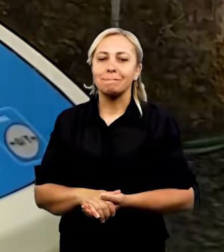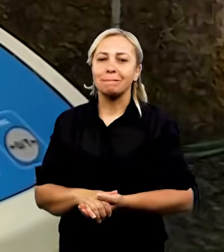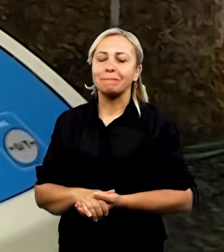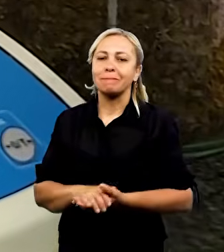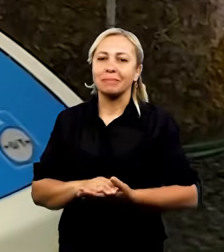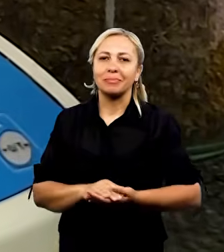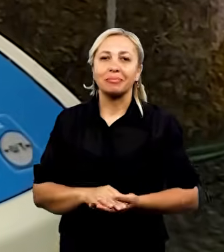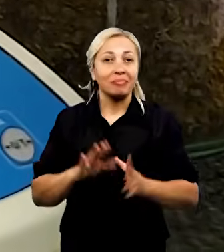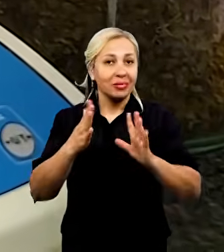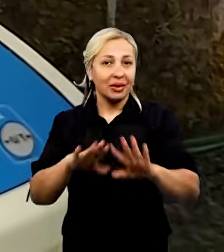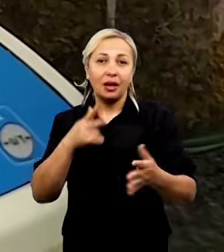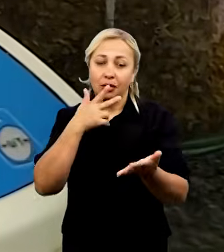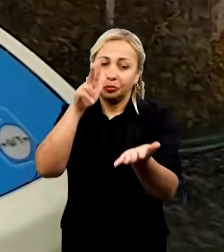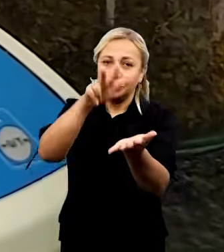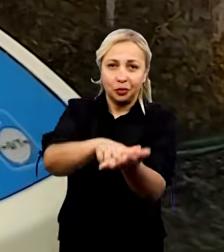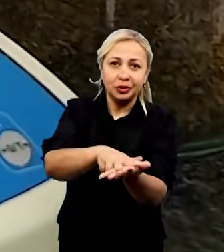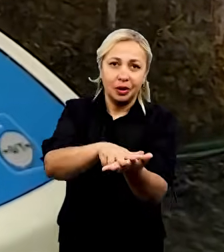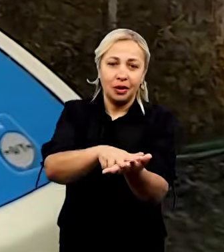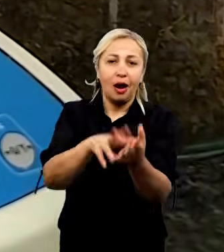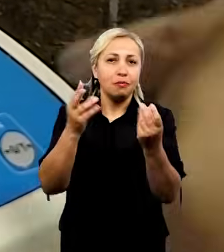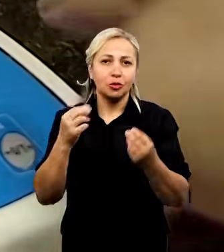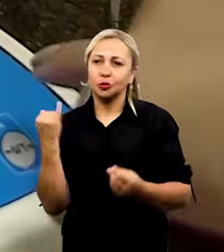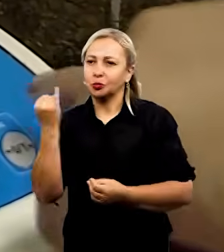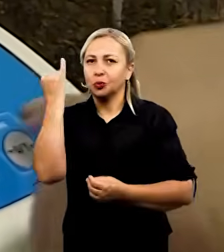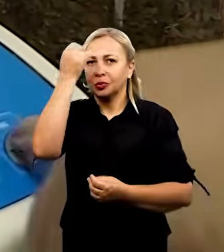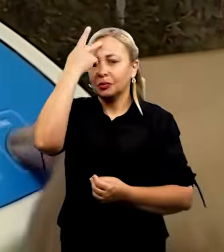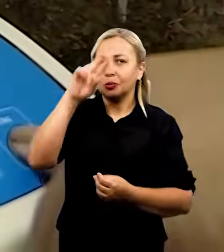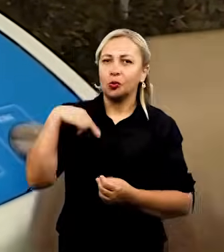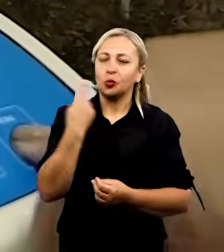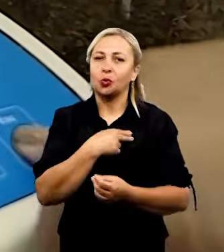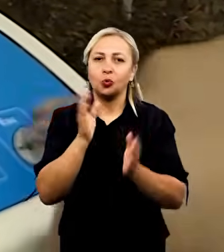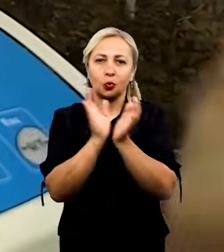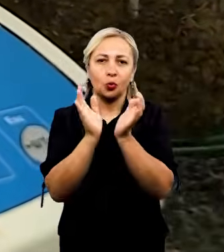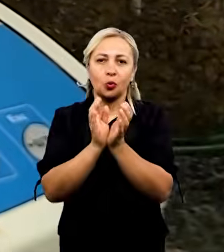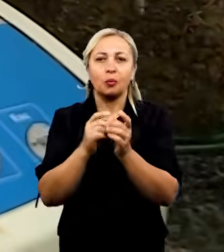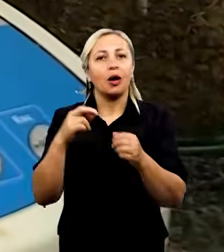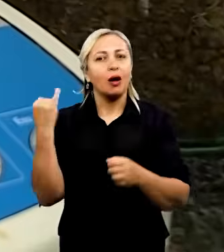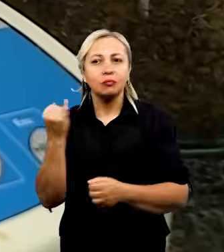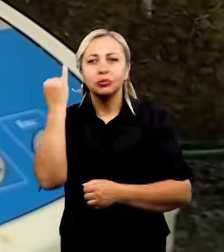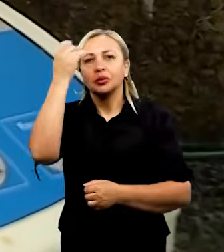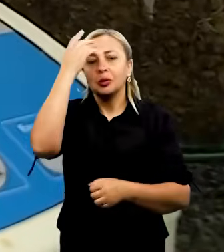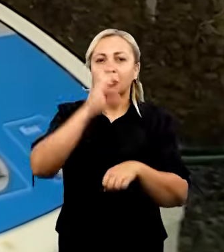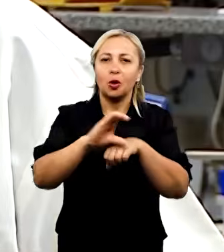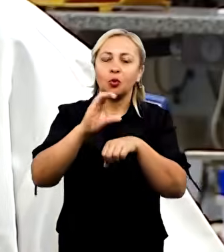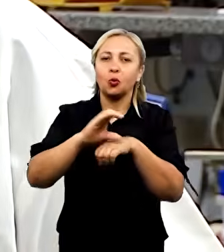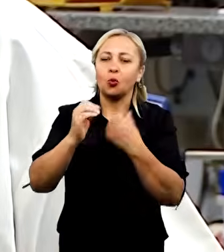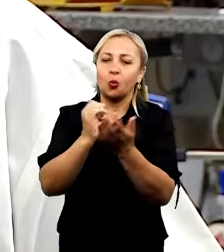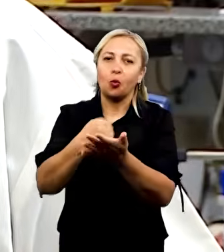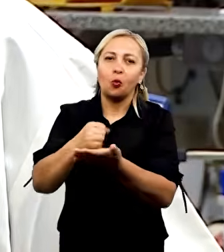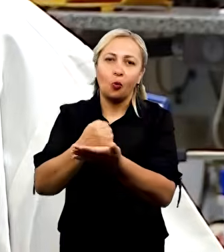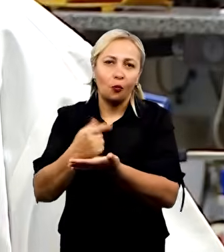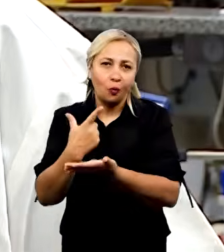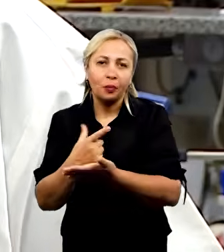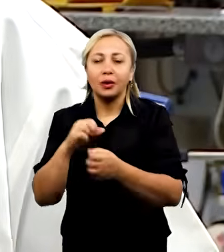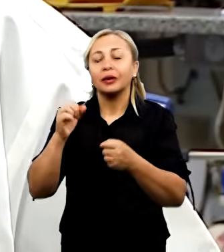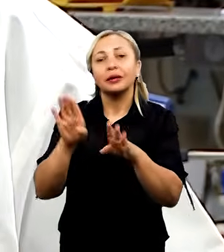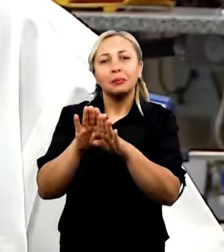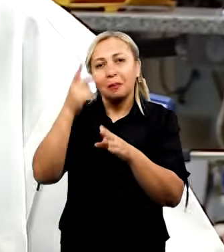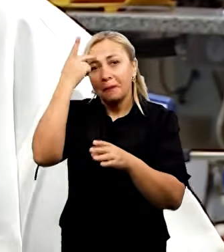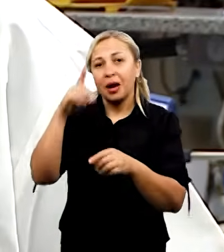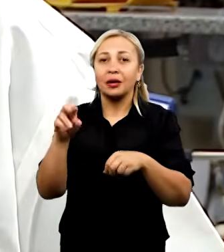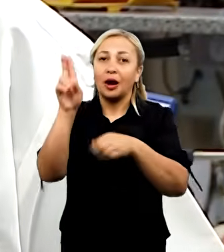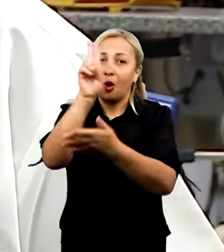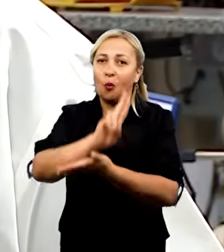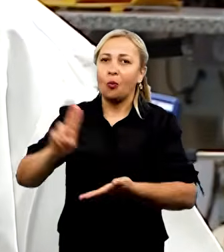Essa carta patente ela é muito importante para o nosso grupo, é importante para o curso de farmácia e também para a universidade. Torna